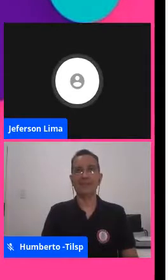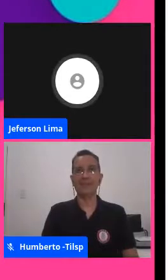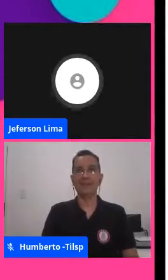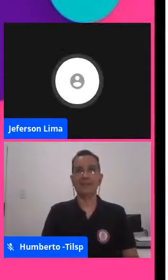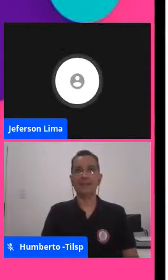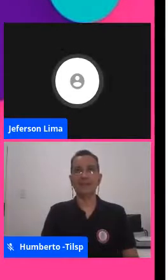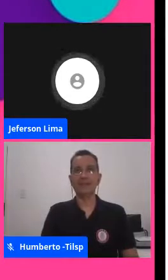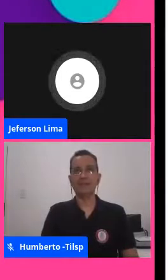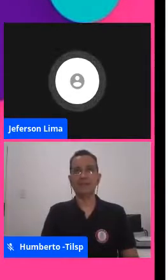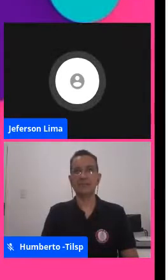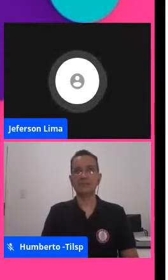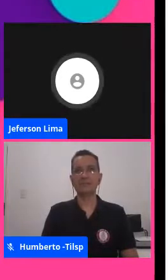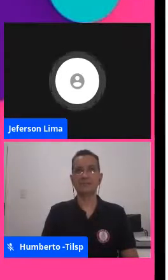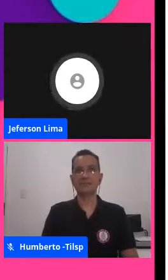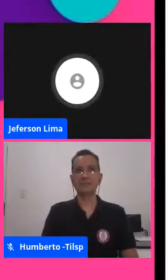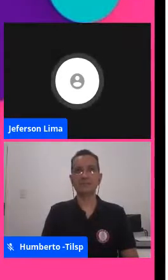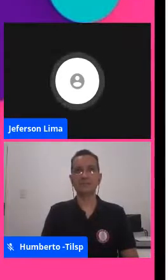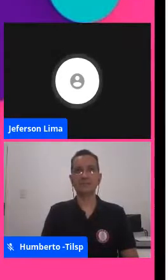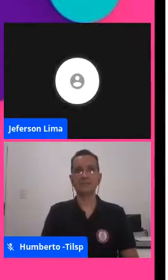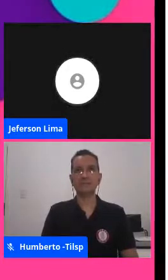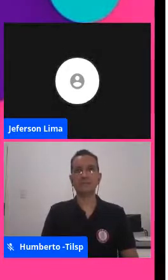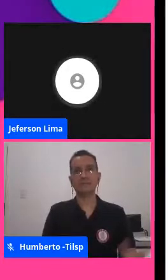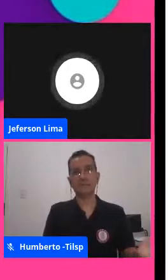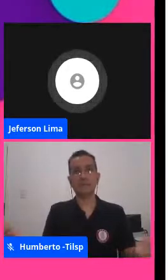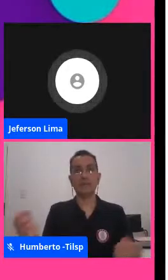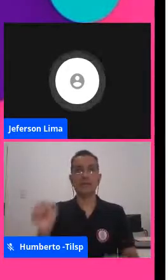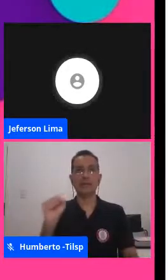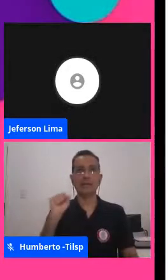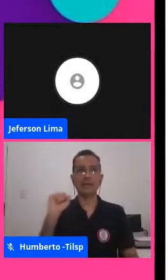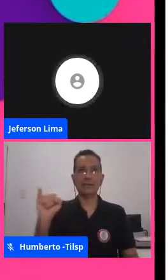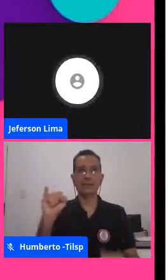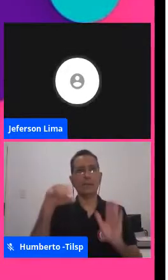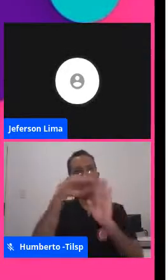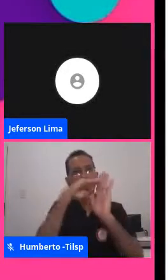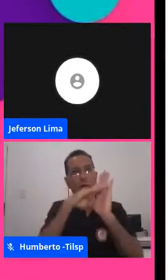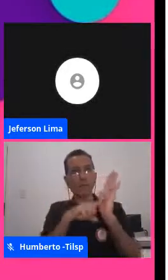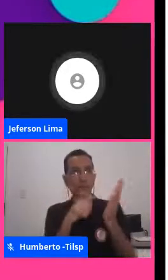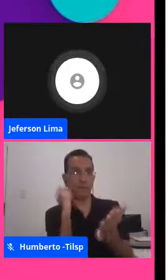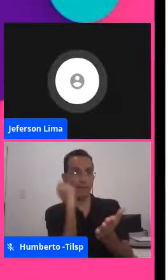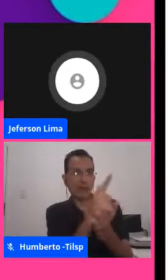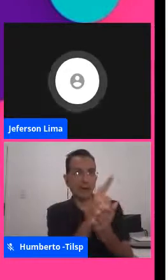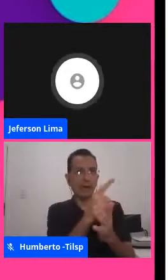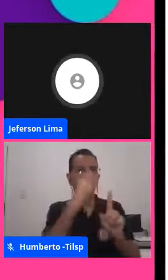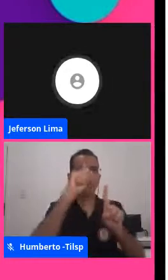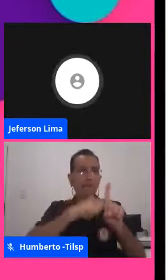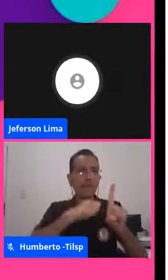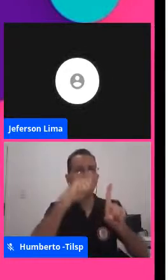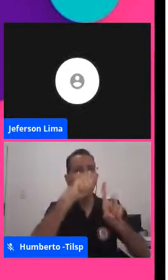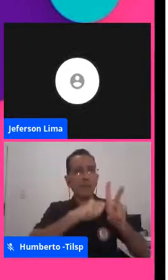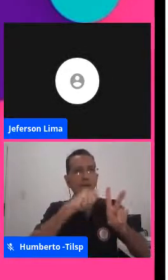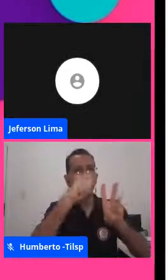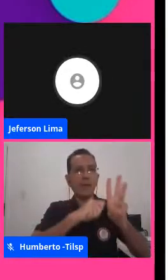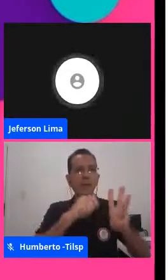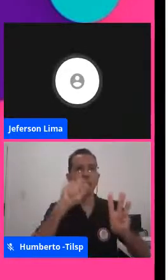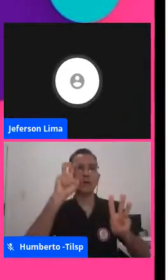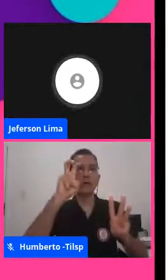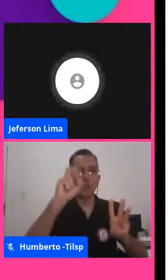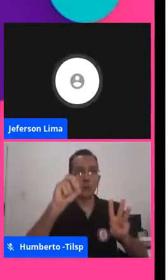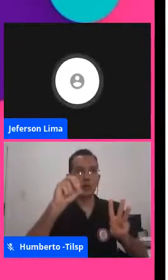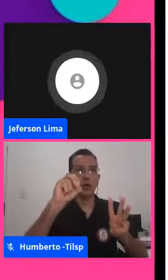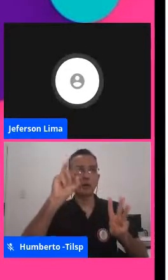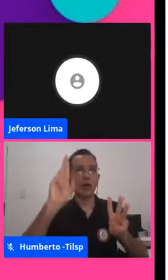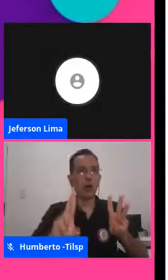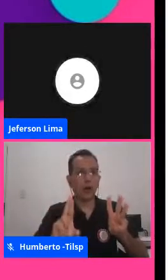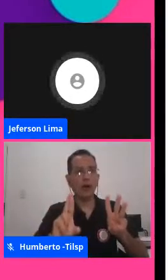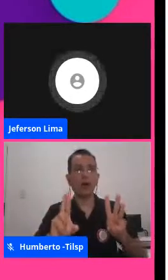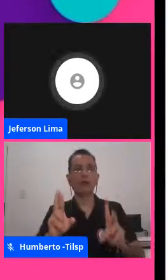Imagina que você tem um produto que ele tenha uma licença mensal de R$50 por usuário. Imagina então que